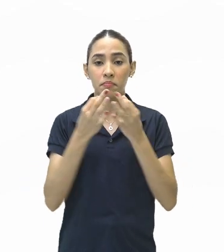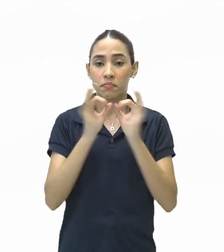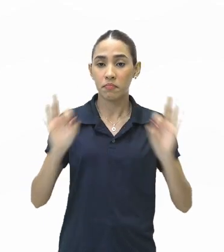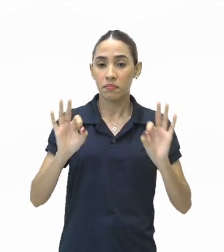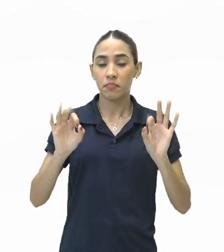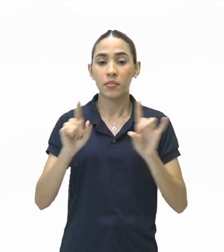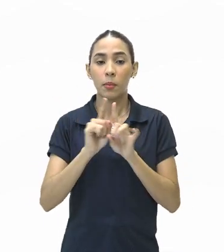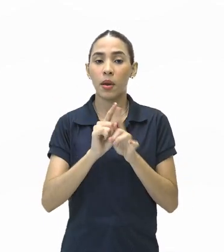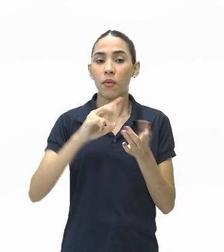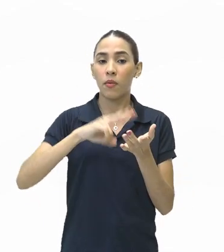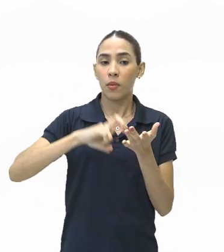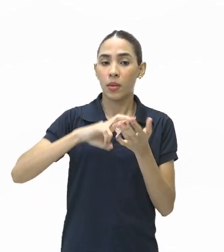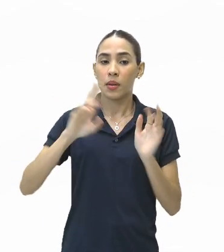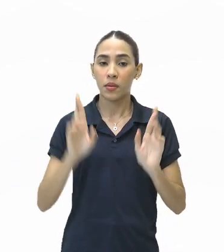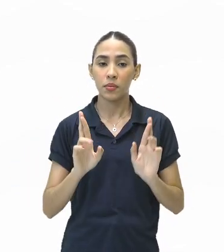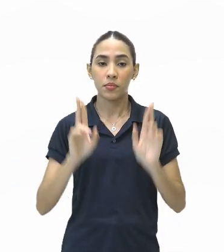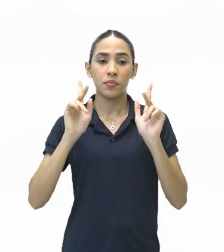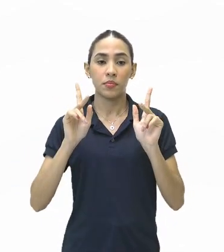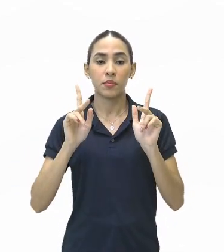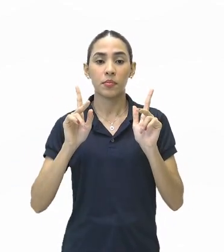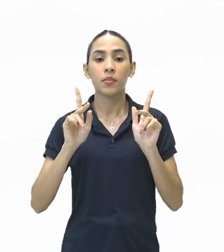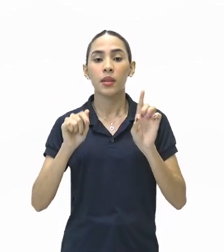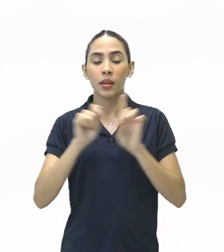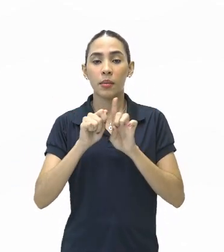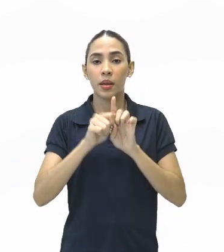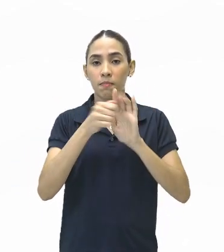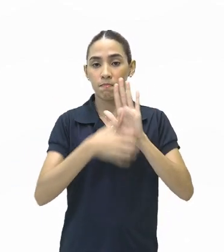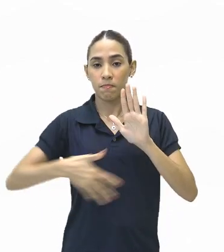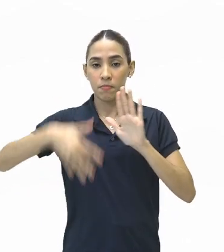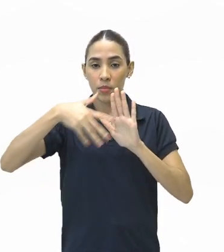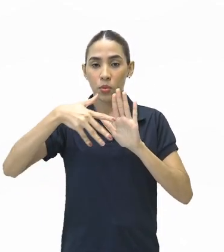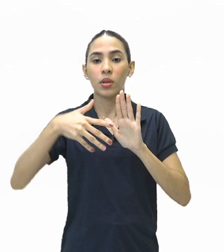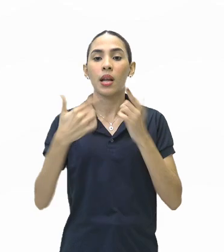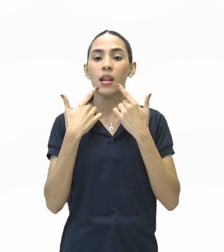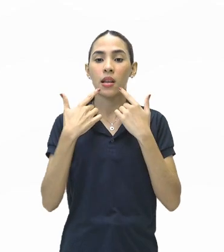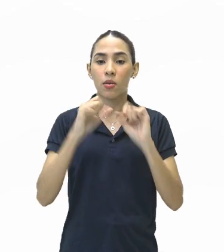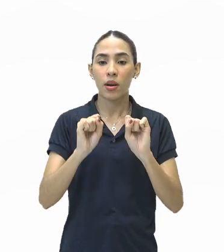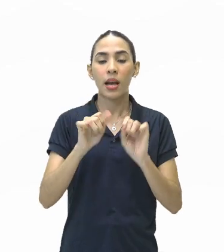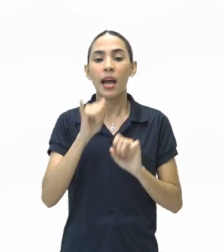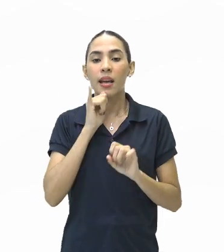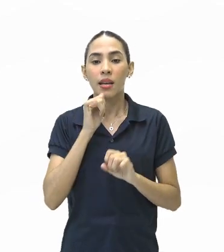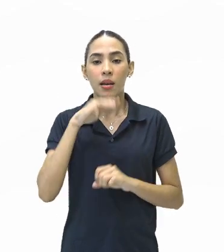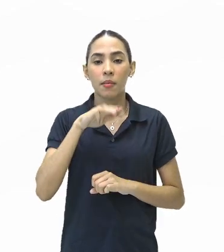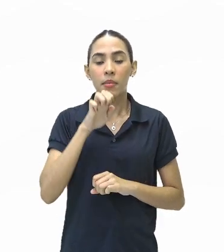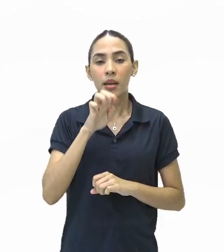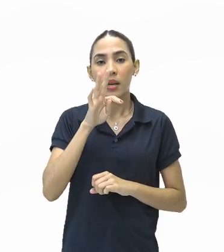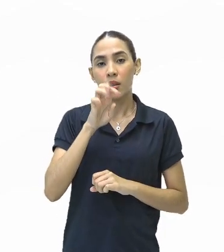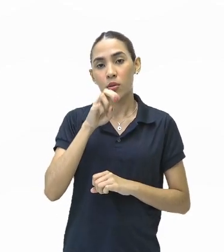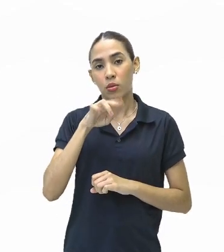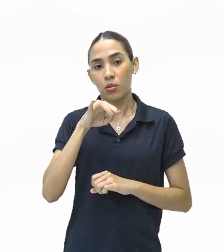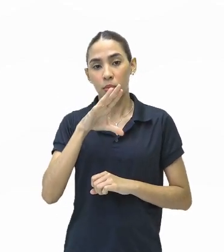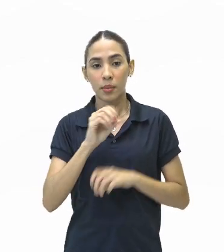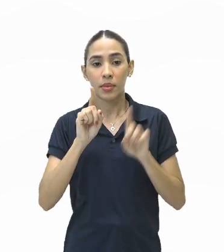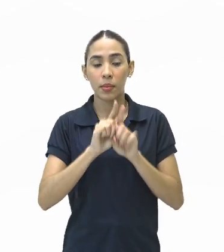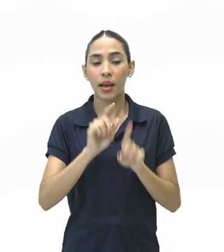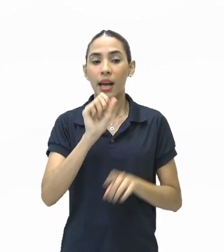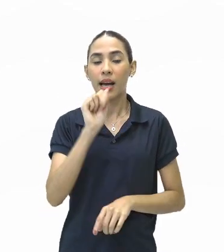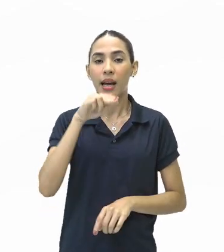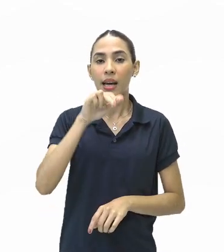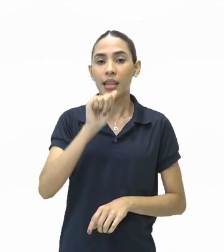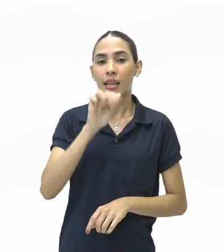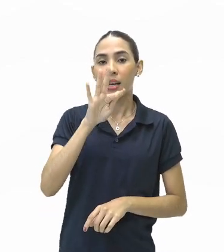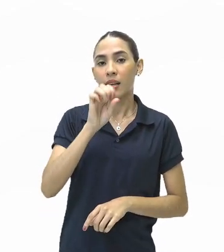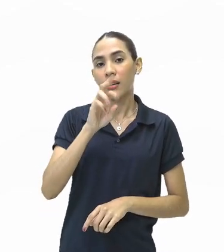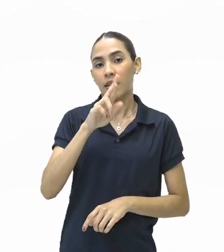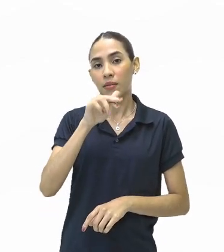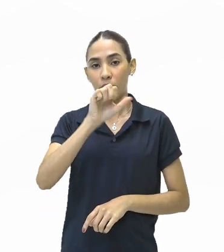cortadas, vocabulário diferenciados, figuras de linguagem, como a metonímia e a anáforas, tá bom? Vamos ver aqui, olha,